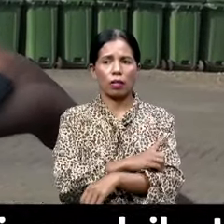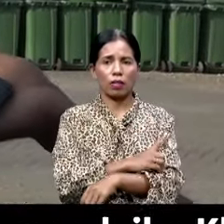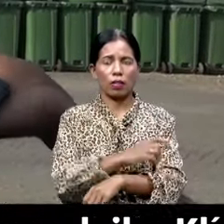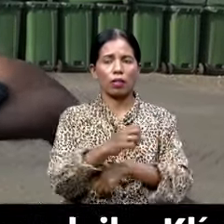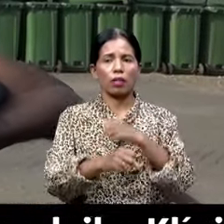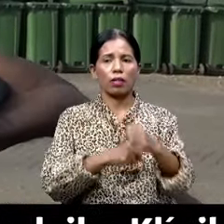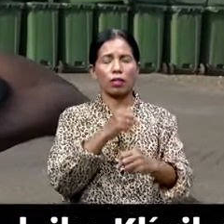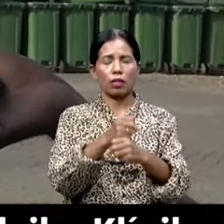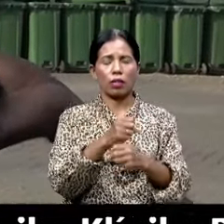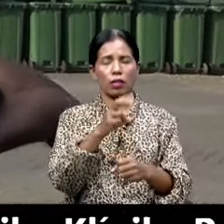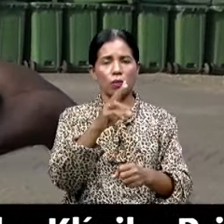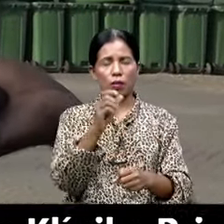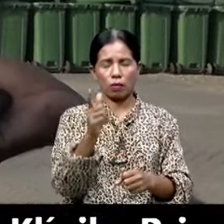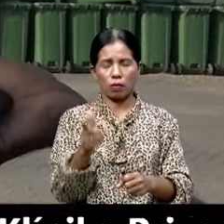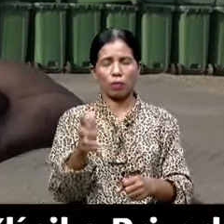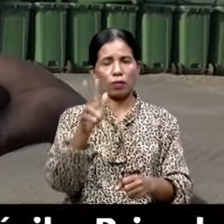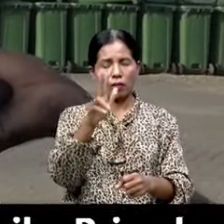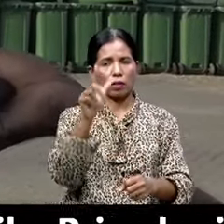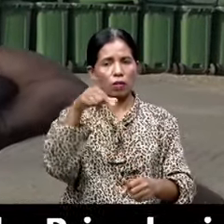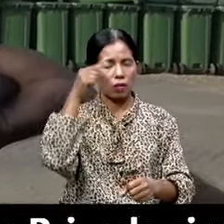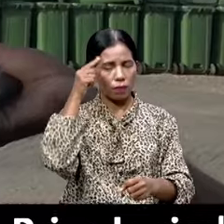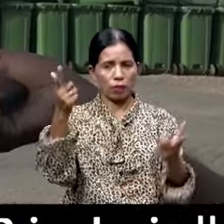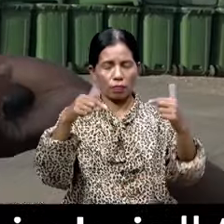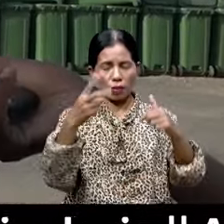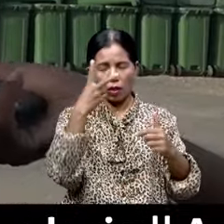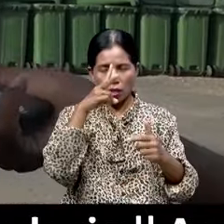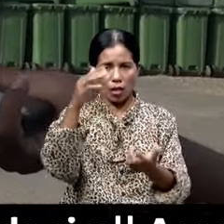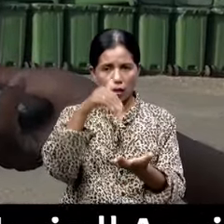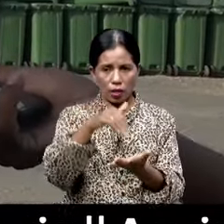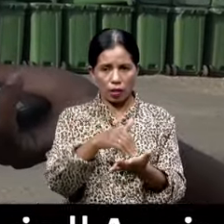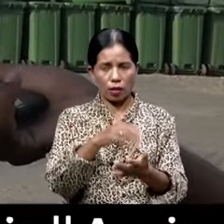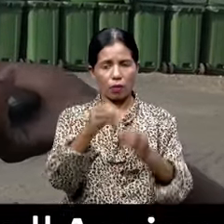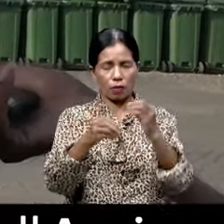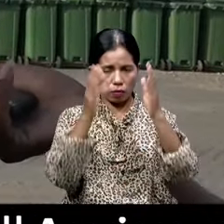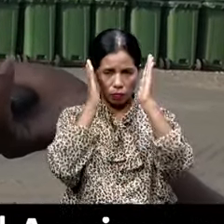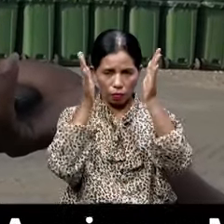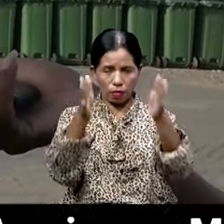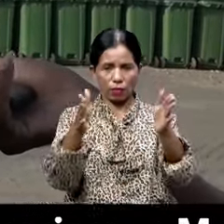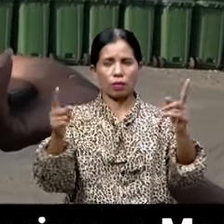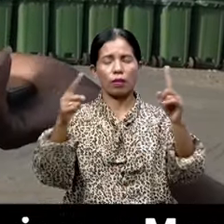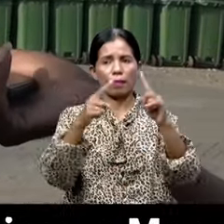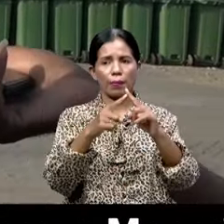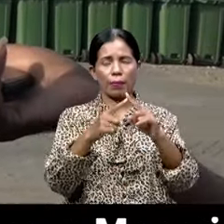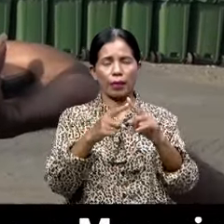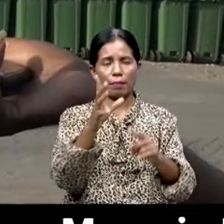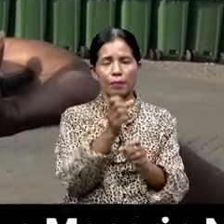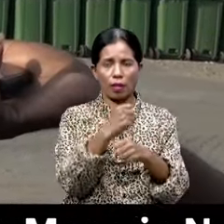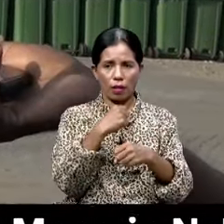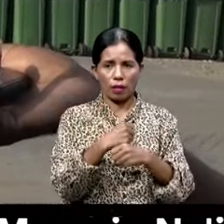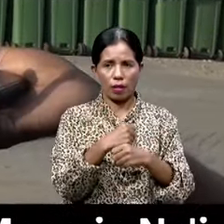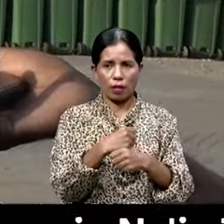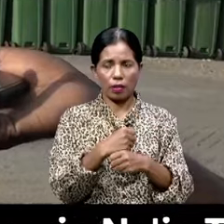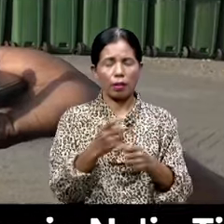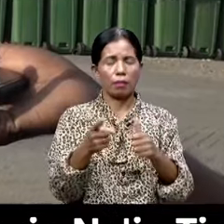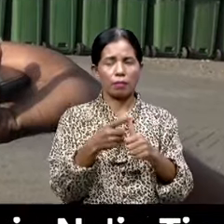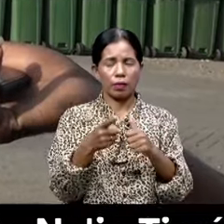ano 2023, o governo mais ho avaliação de sério ba ponto situação da né, onde introduz be primeira